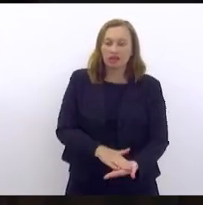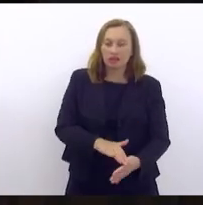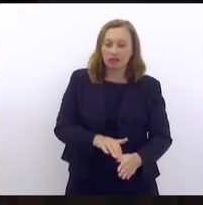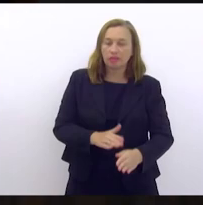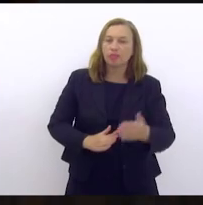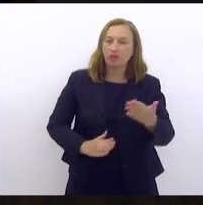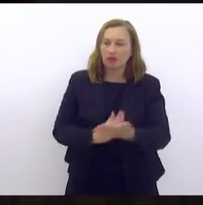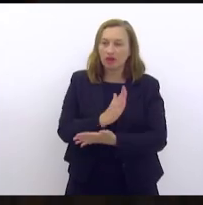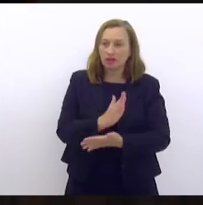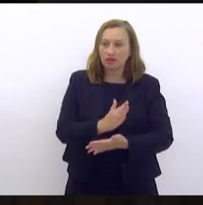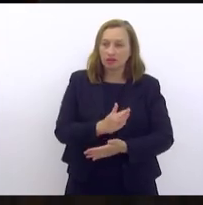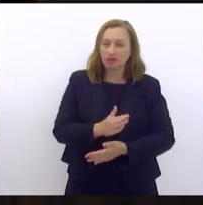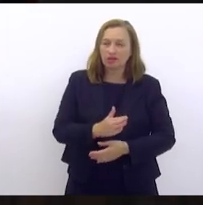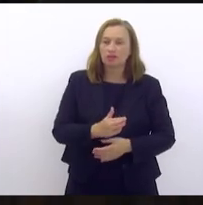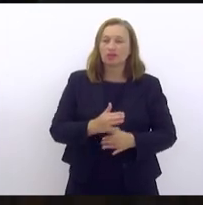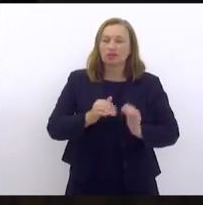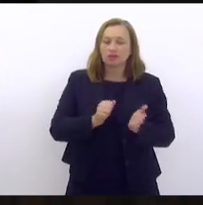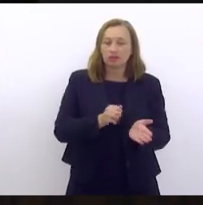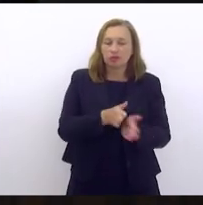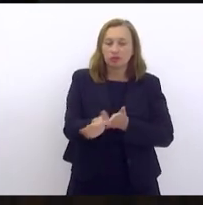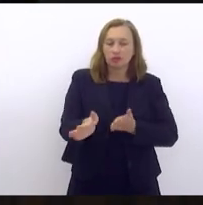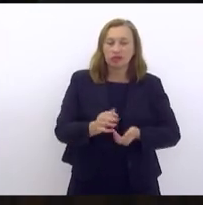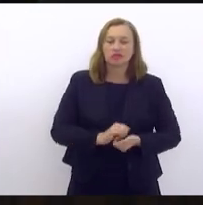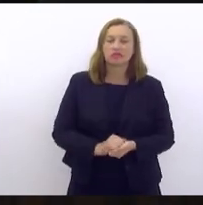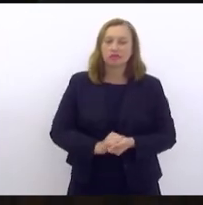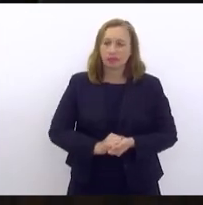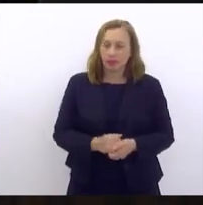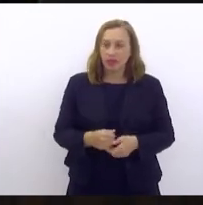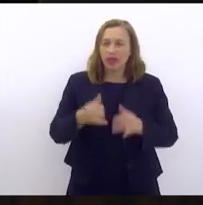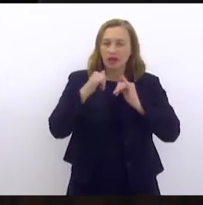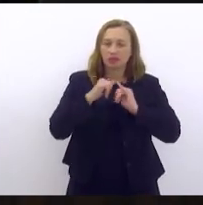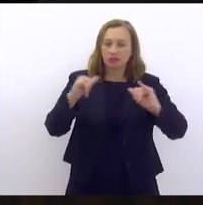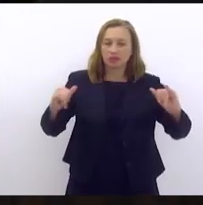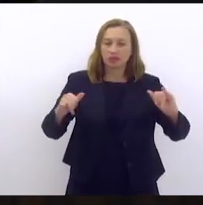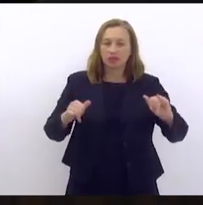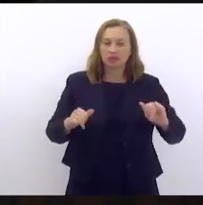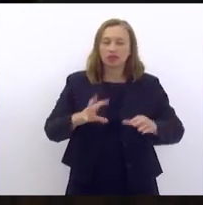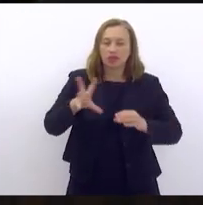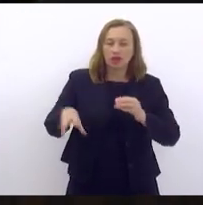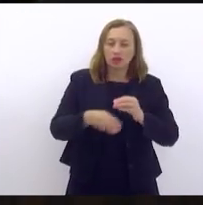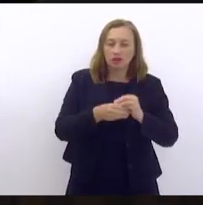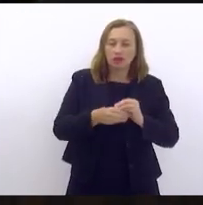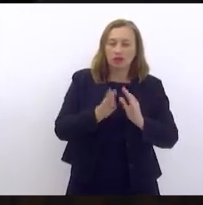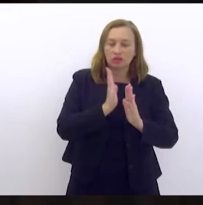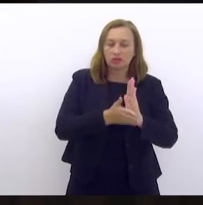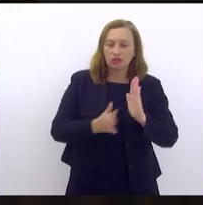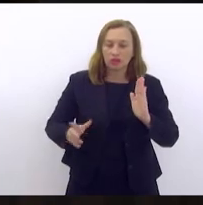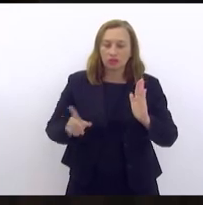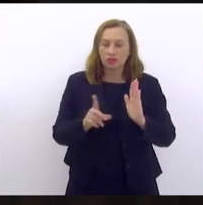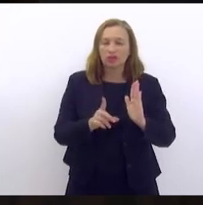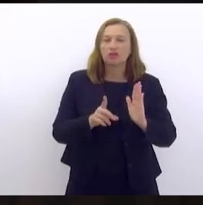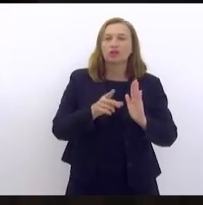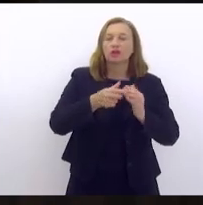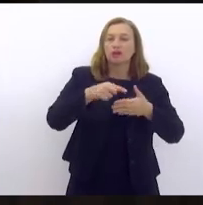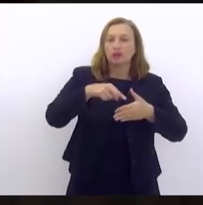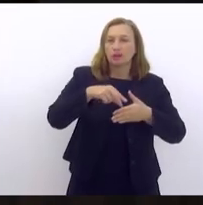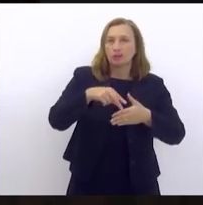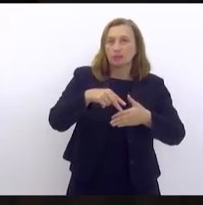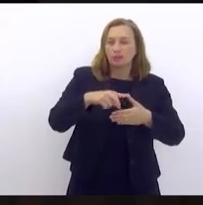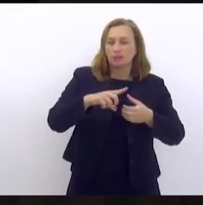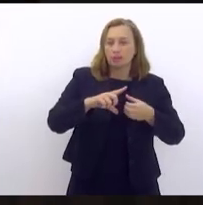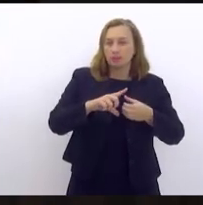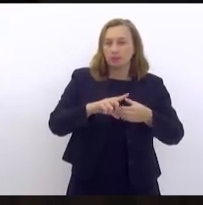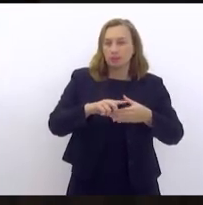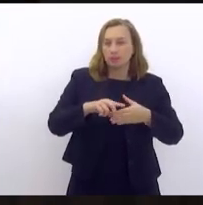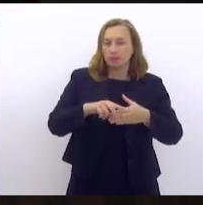estão. Aprovado, vai à publicação. Anuncio, incluídos na ordem do dia, de acordo com o parágrafo 3º do artigo